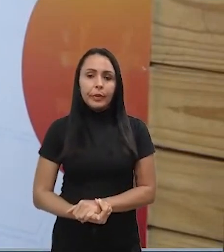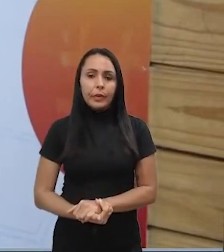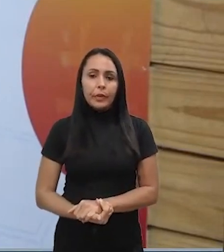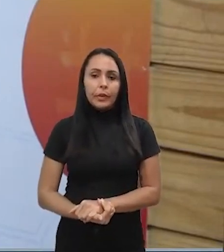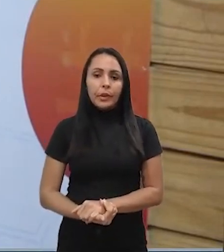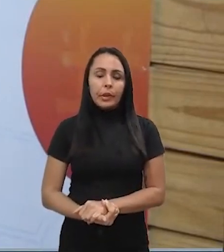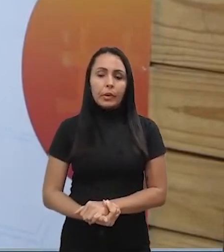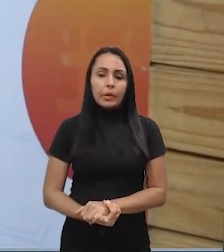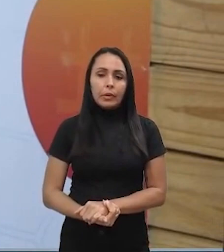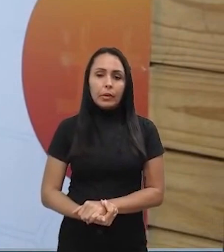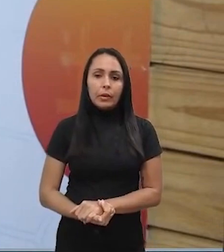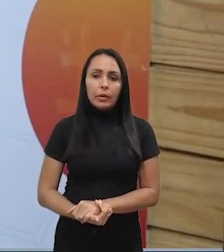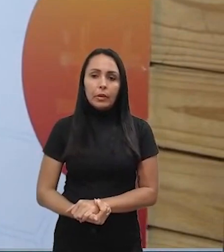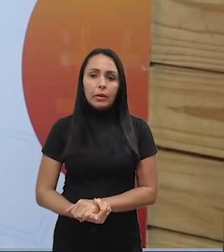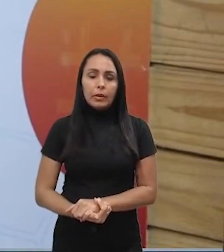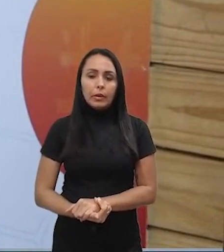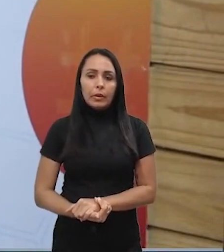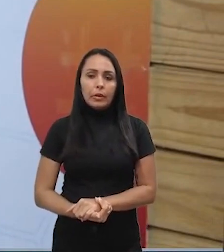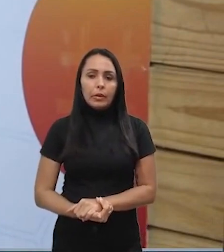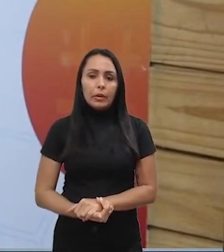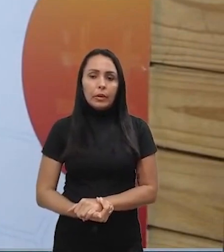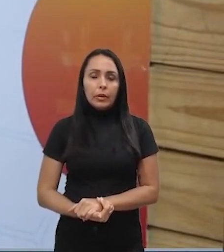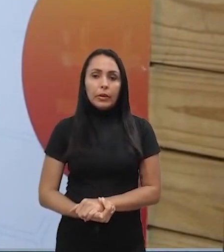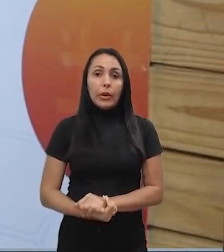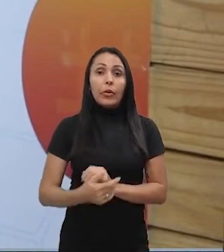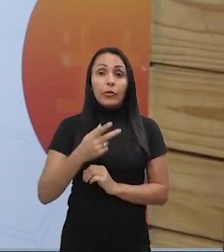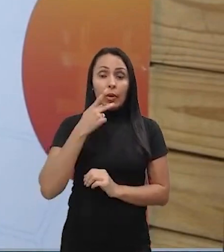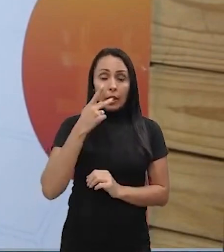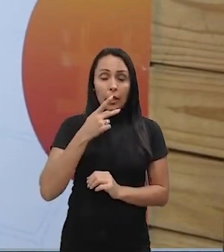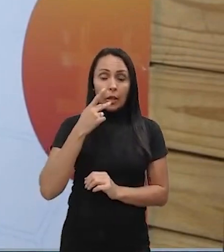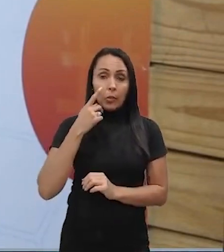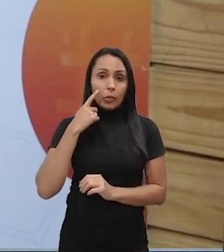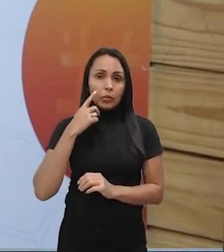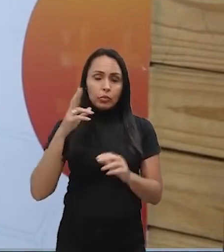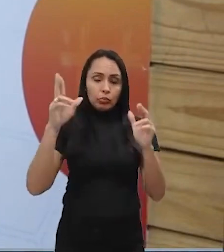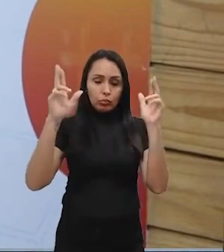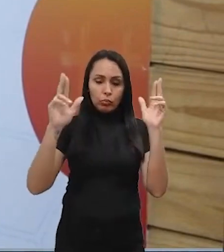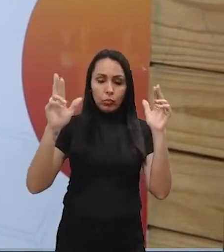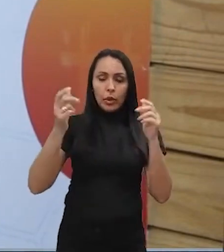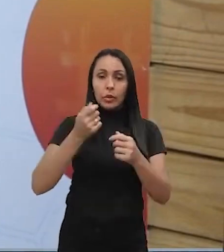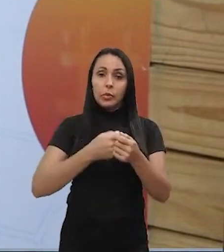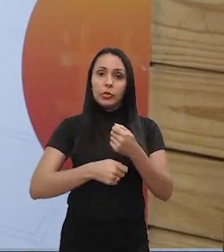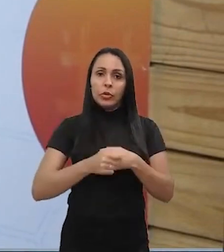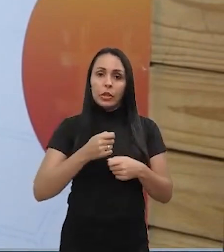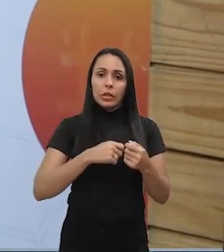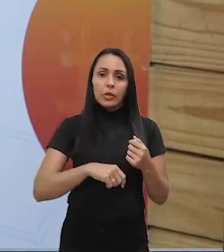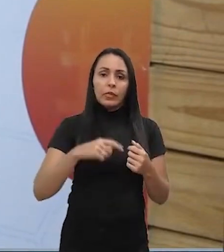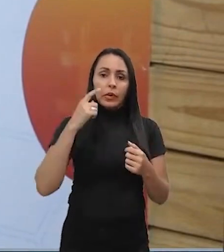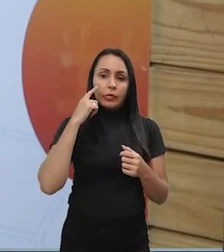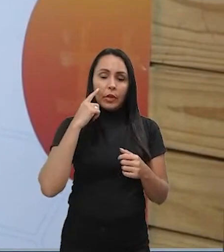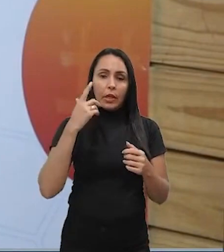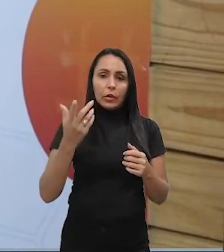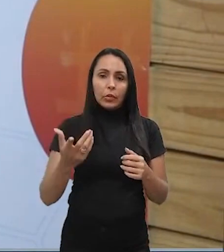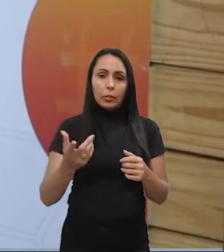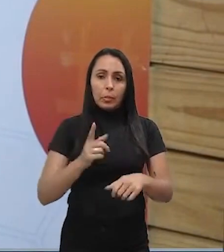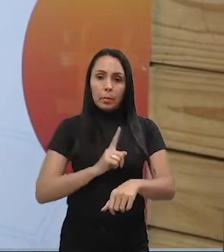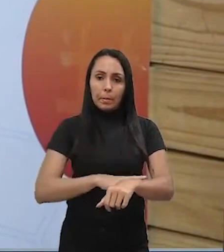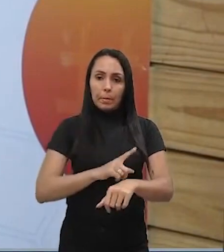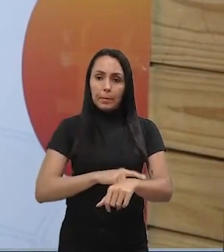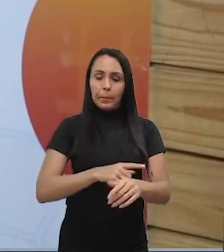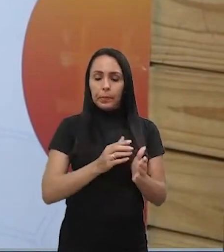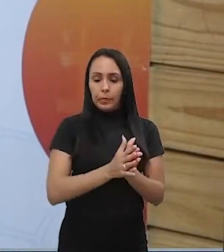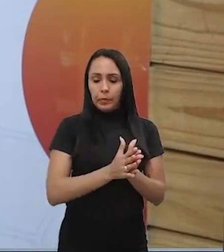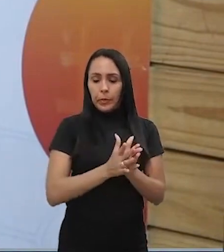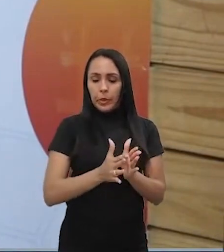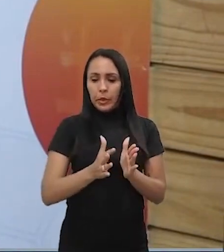Quando nós falamos sobre a administração, nós vamos falar também sobre as eras, não é? A era